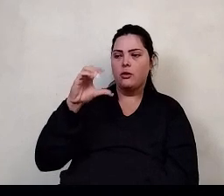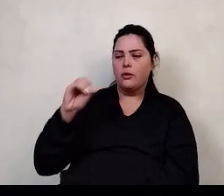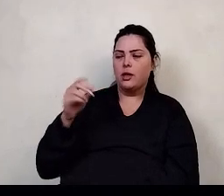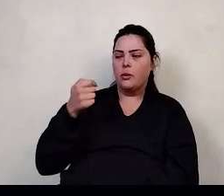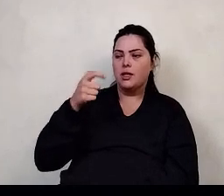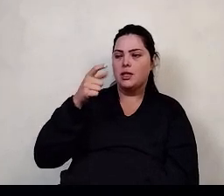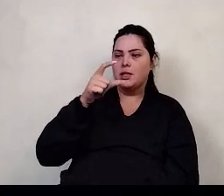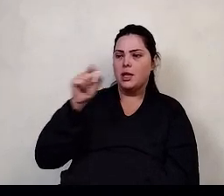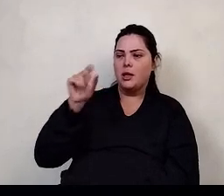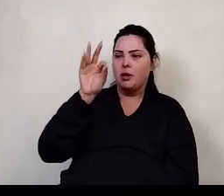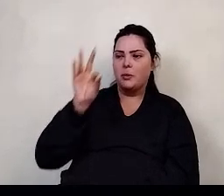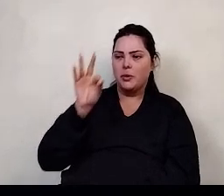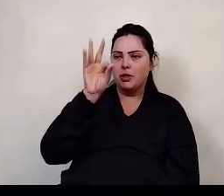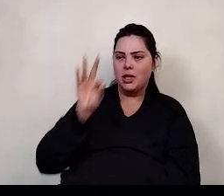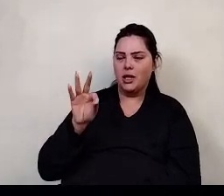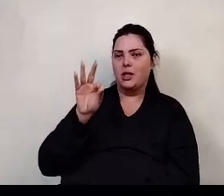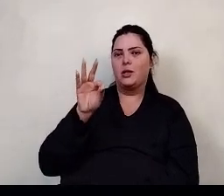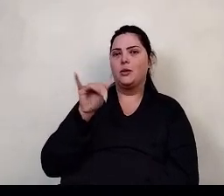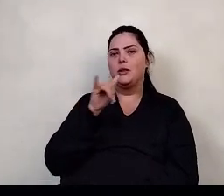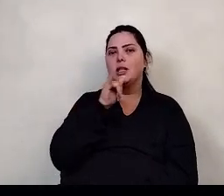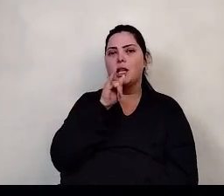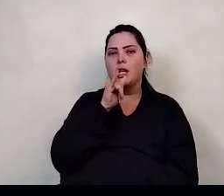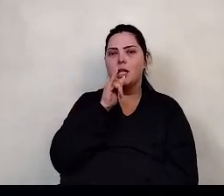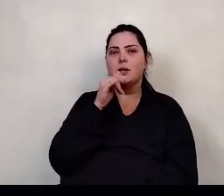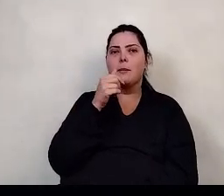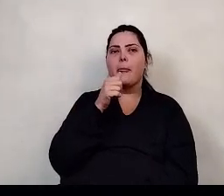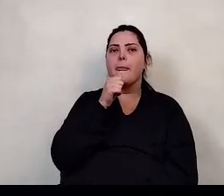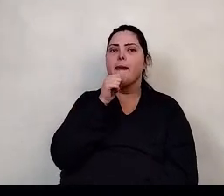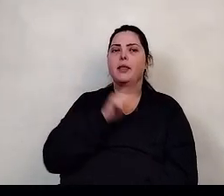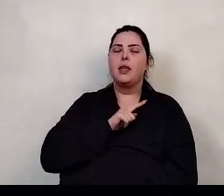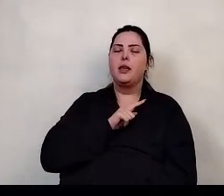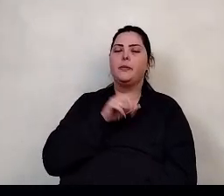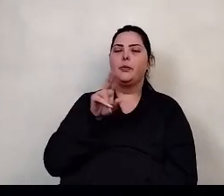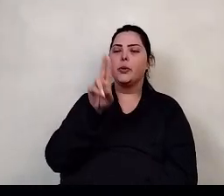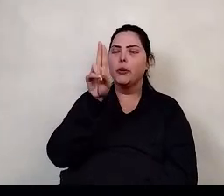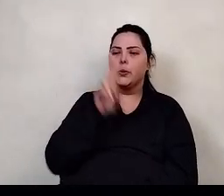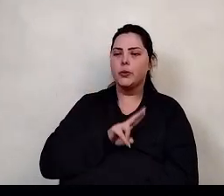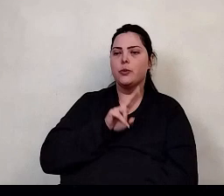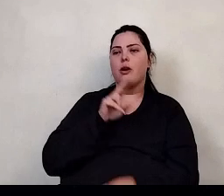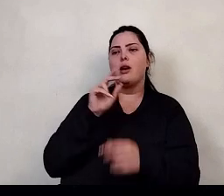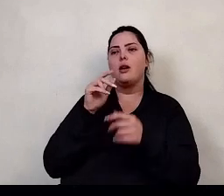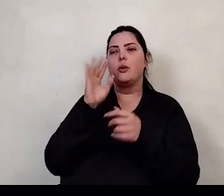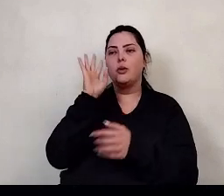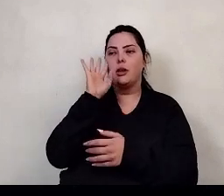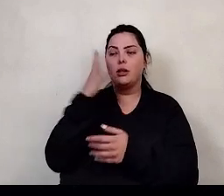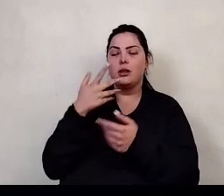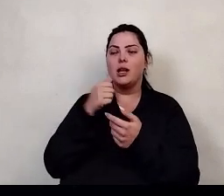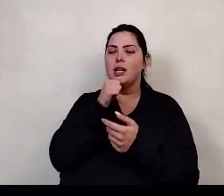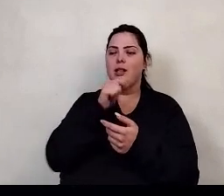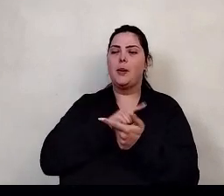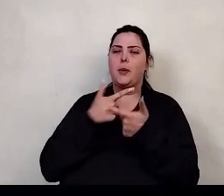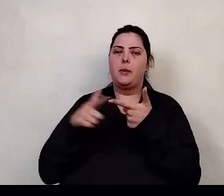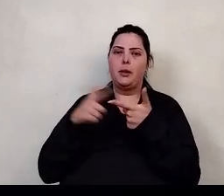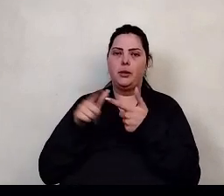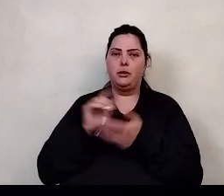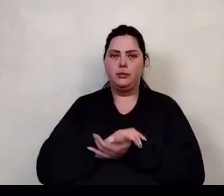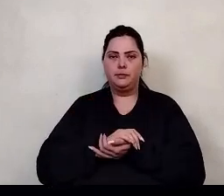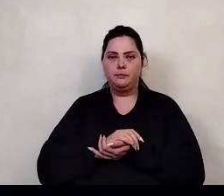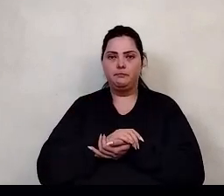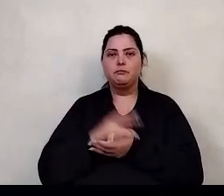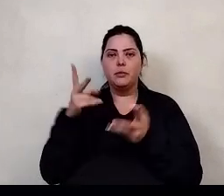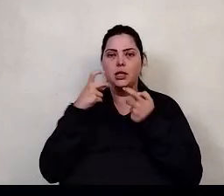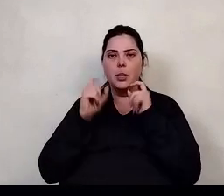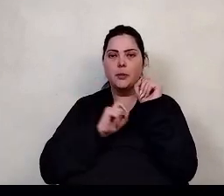você tem problema com o usuário na ponta. O usuário está usando a sua solução e ainda assim você tem problema. Então, tu vê que